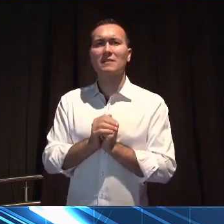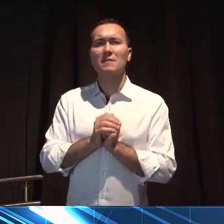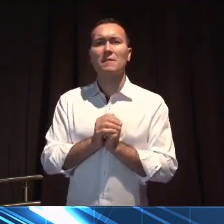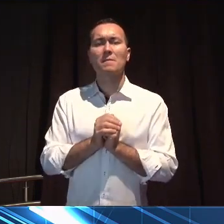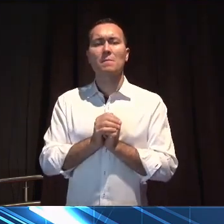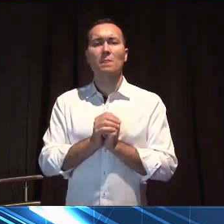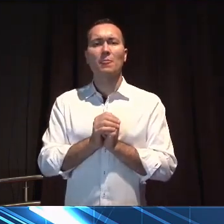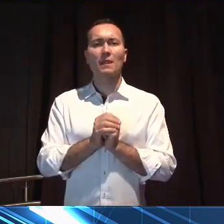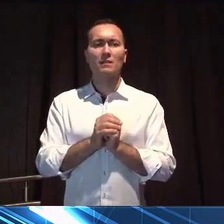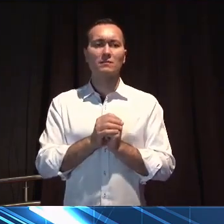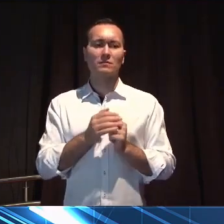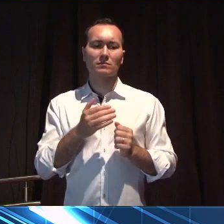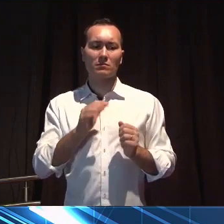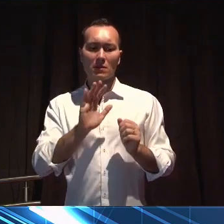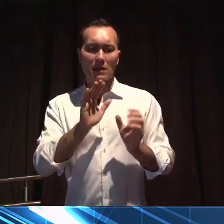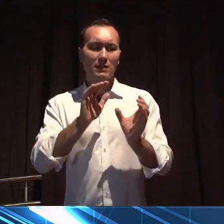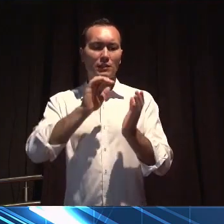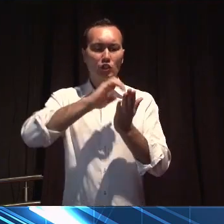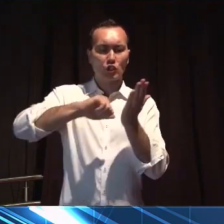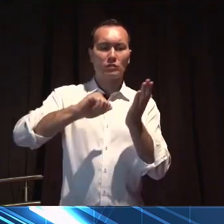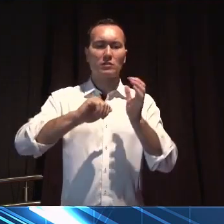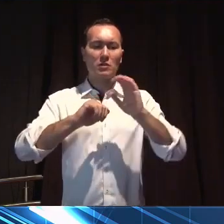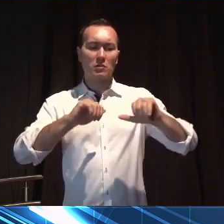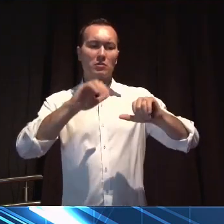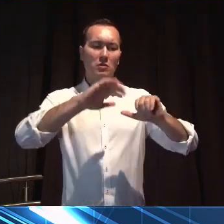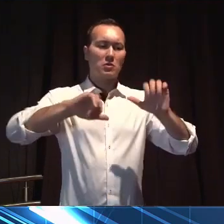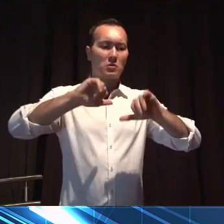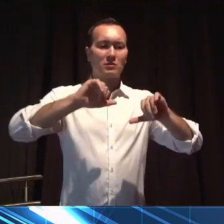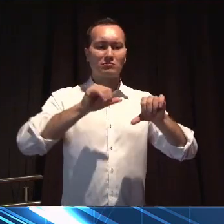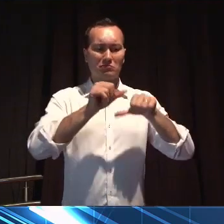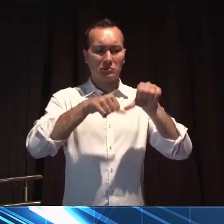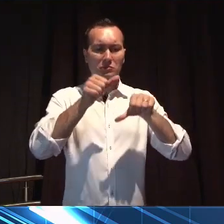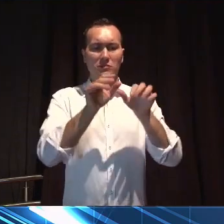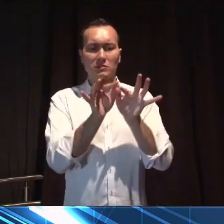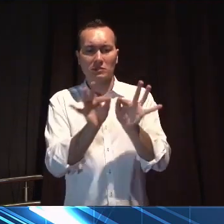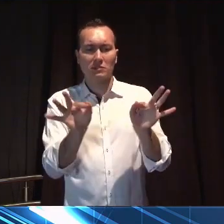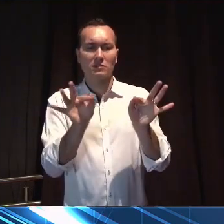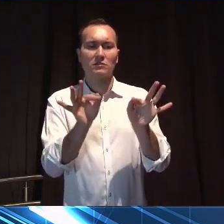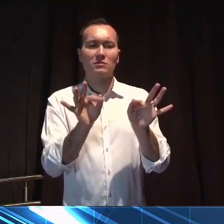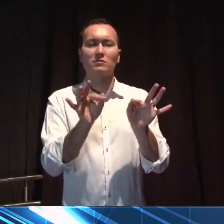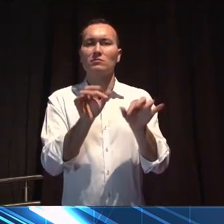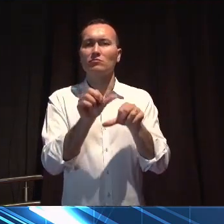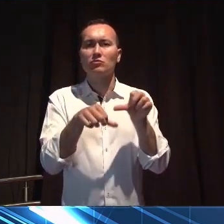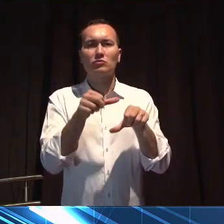desfazendo essas coisas e transformando em algo mais simples ali com GraphQL Modules, com Core e tal,